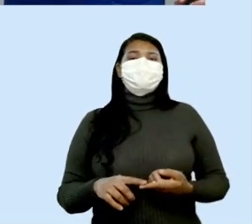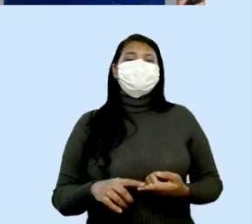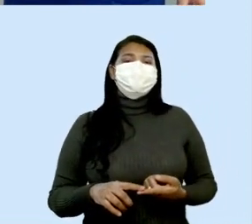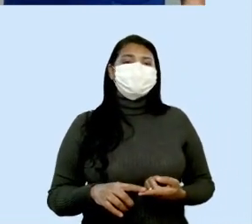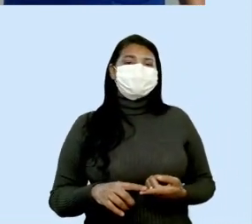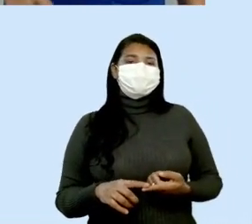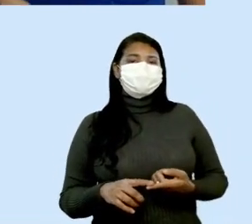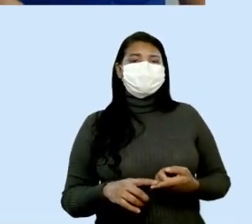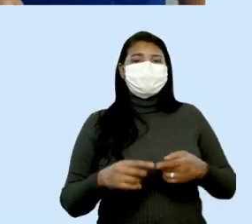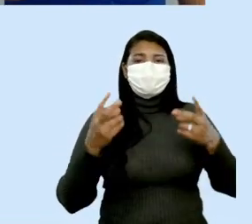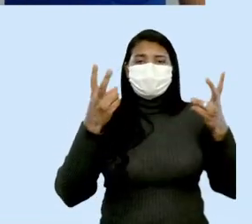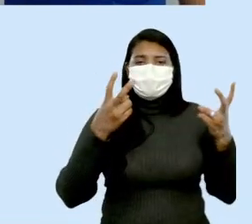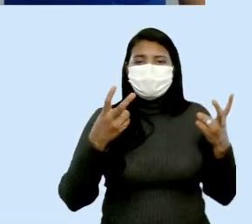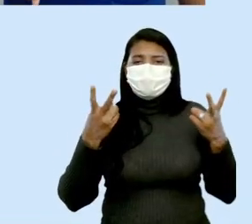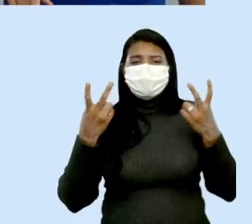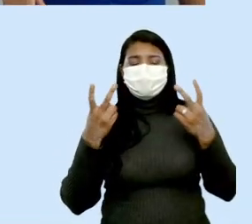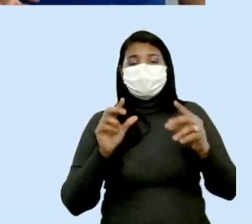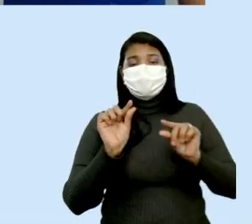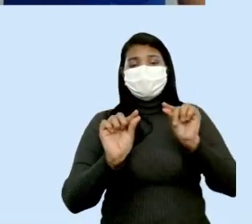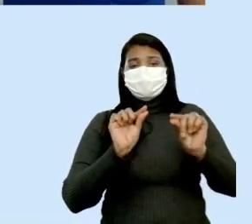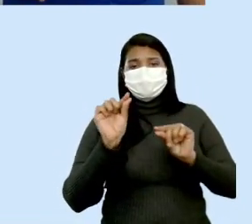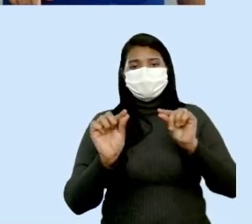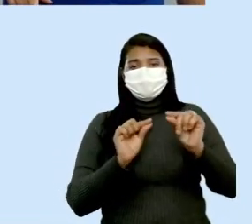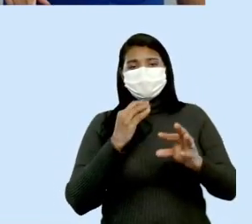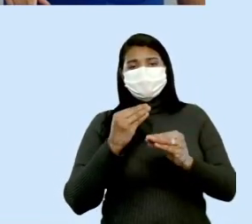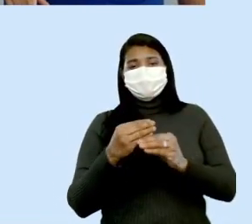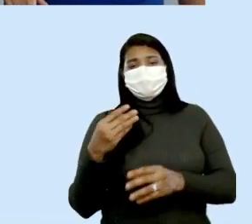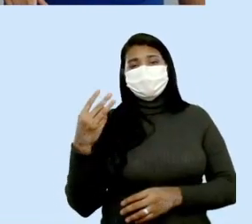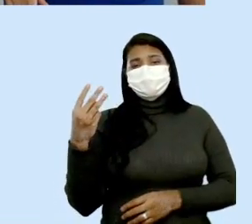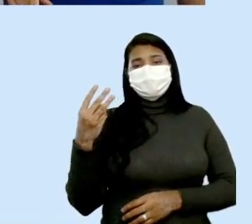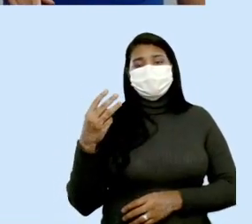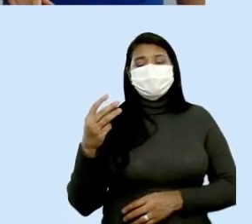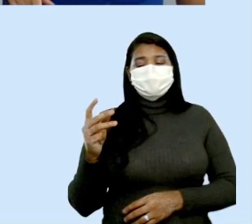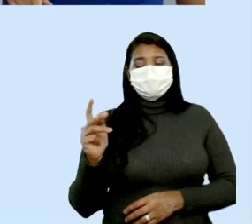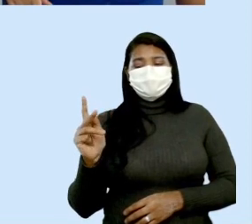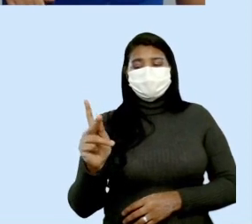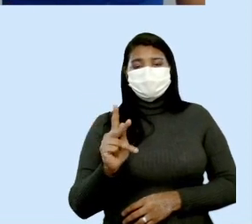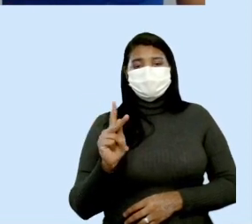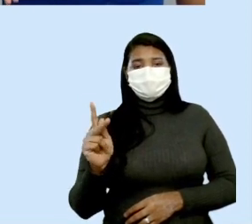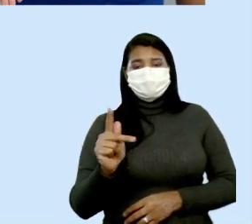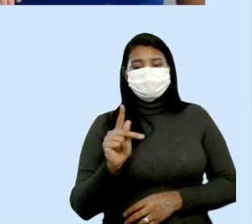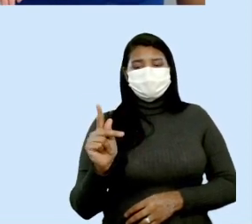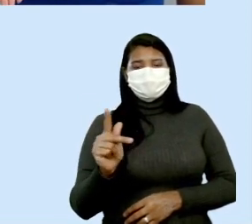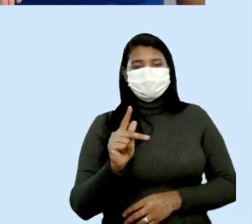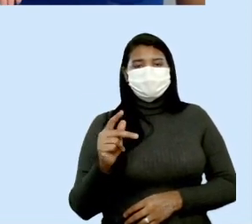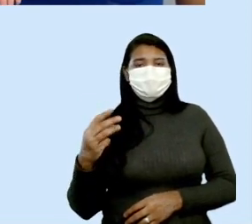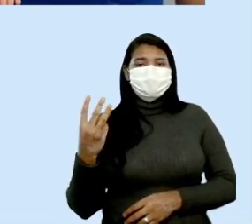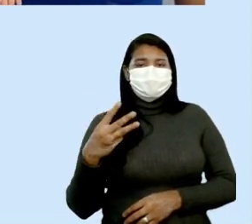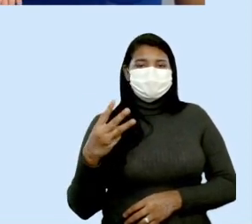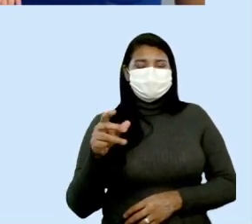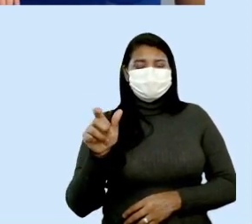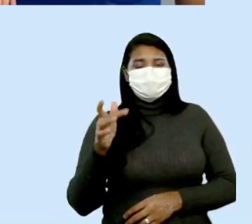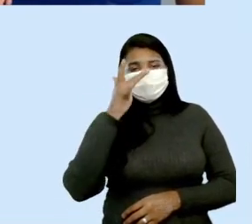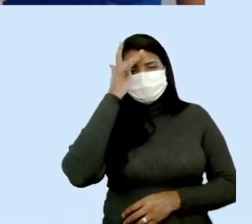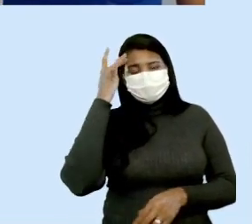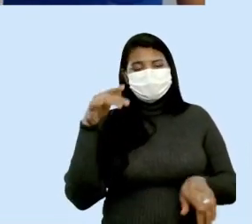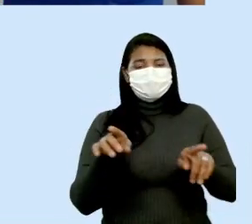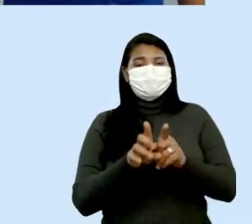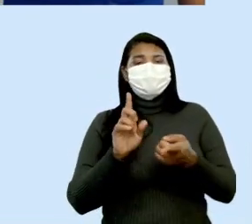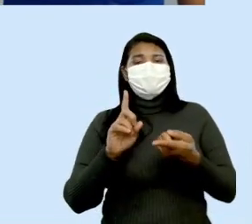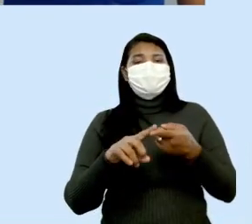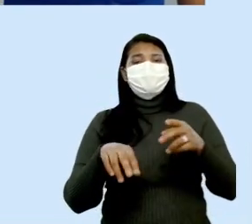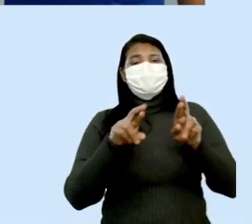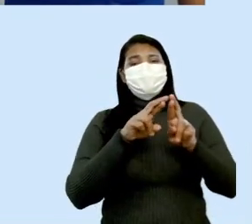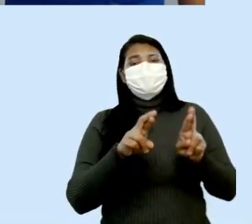e observem que quando está na terceira pessoa do singular, que usa-se doesn't, a